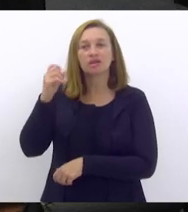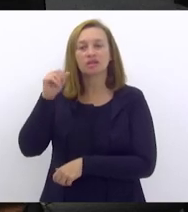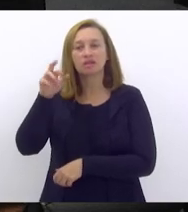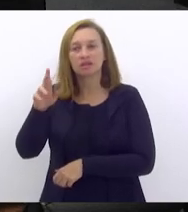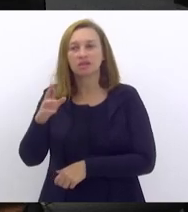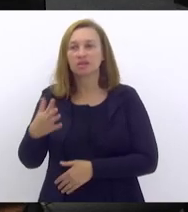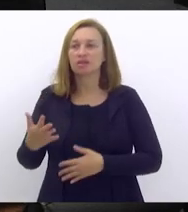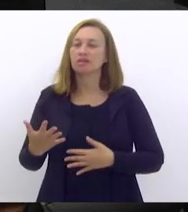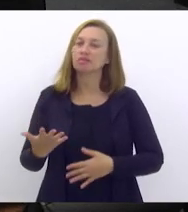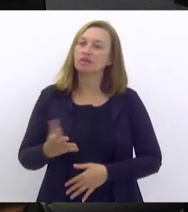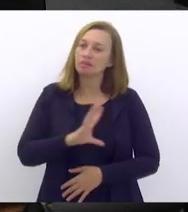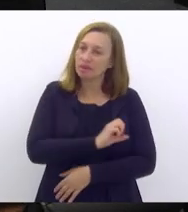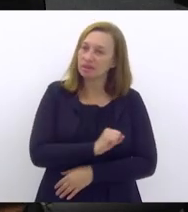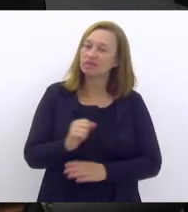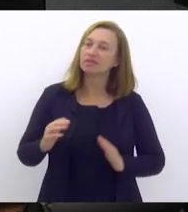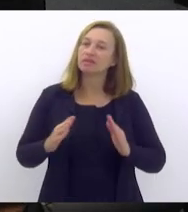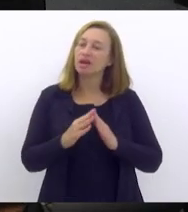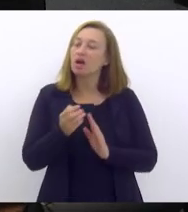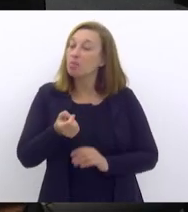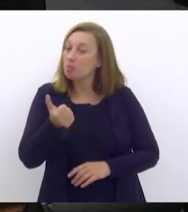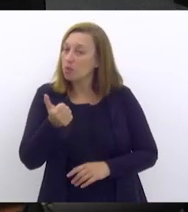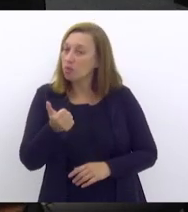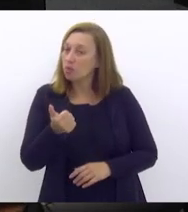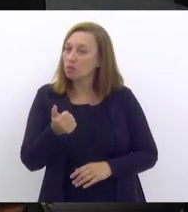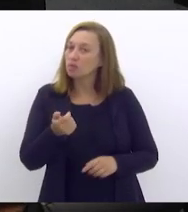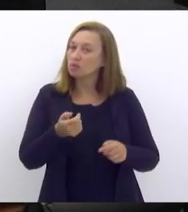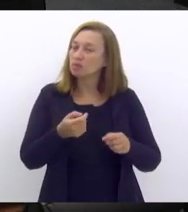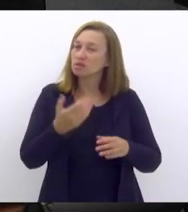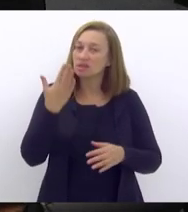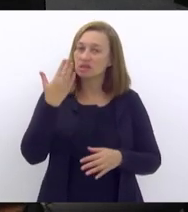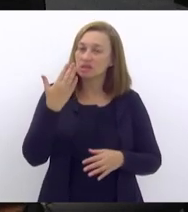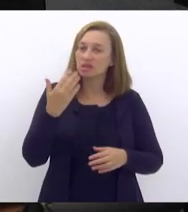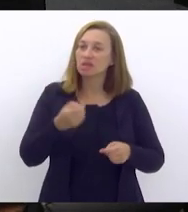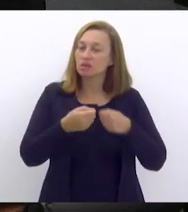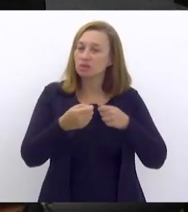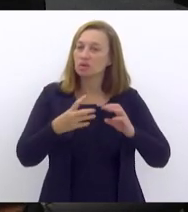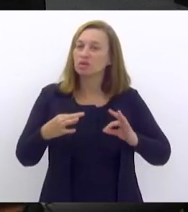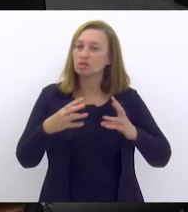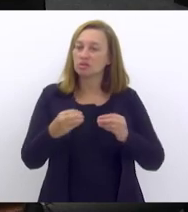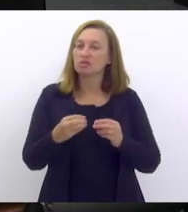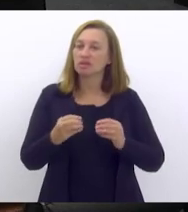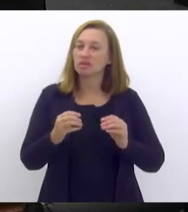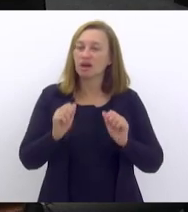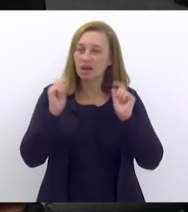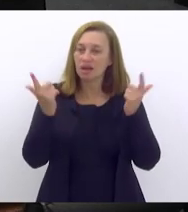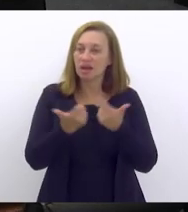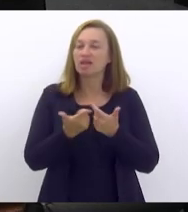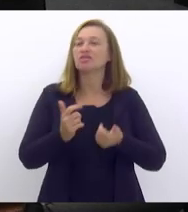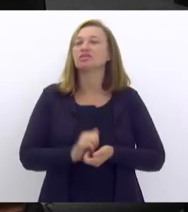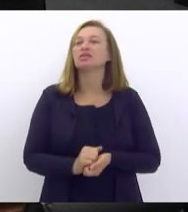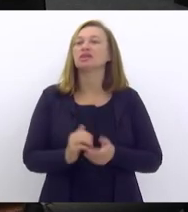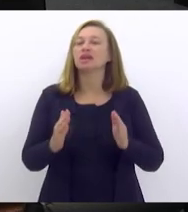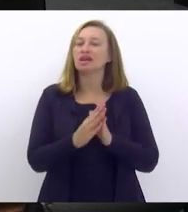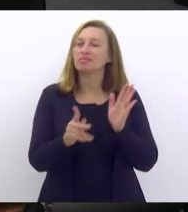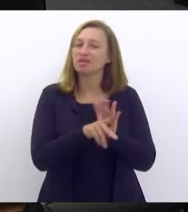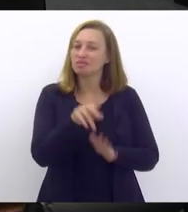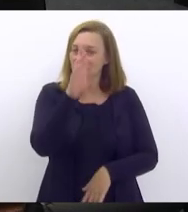querido nesta casa, que, como poucos, domina todo este cenário da Assembleia Legislativa. Então, a casa é do